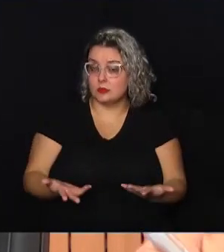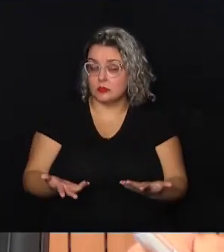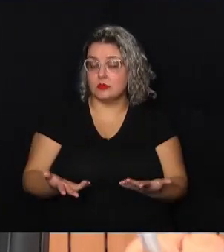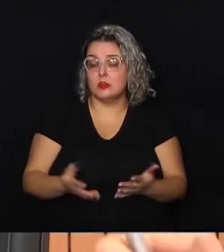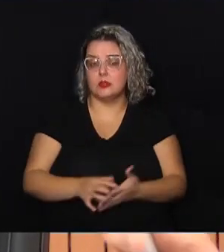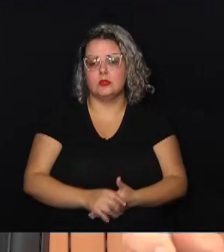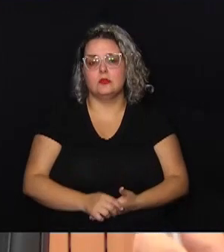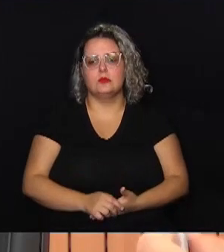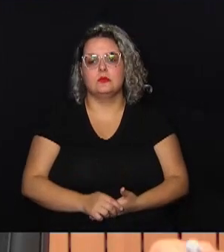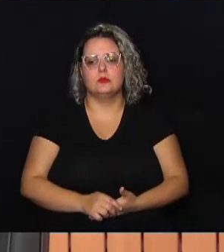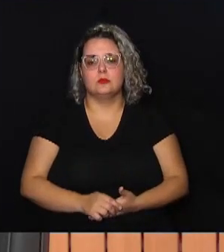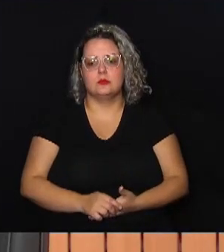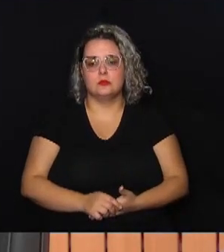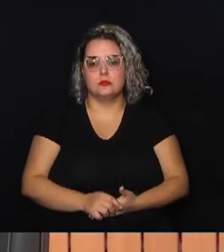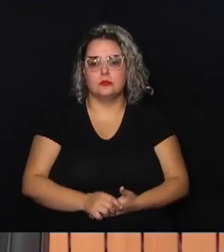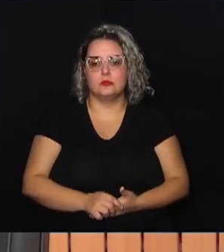gente